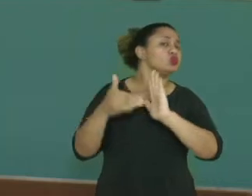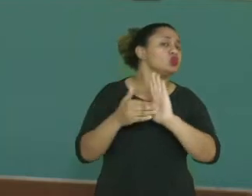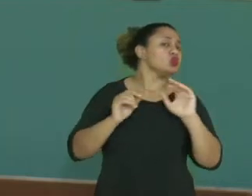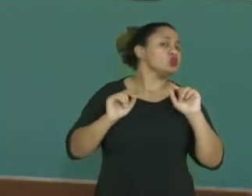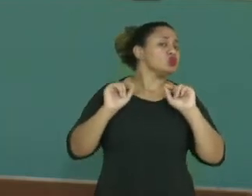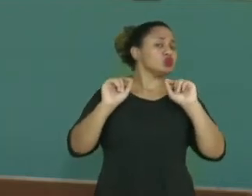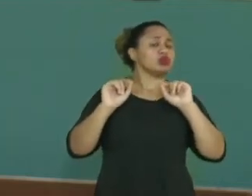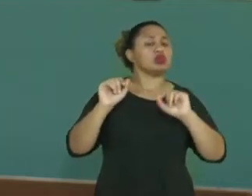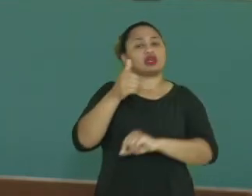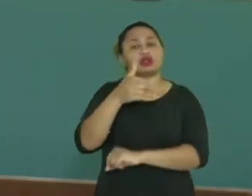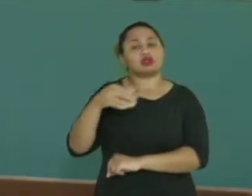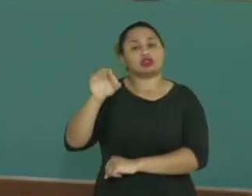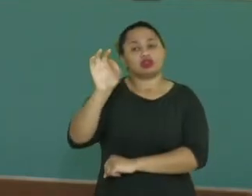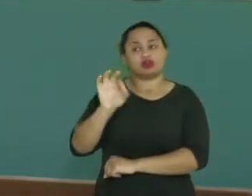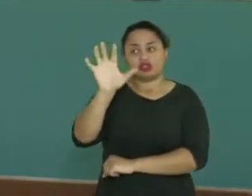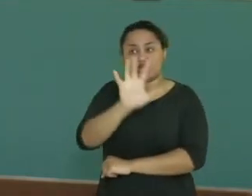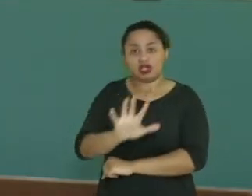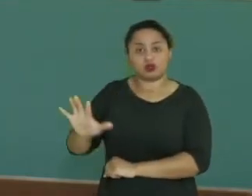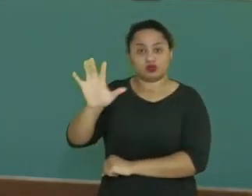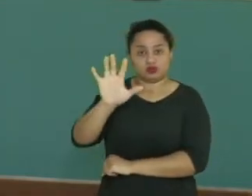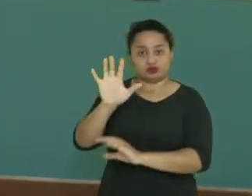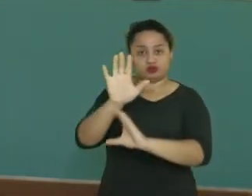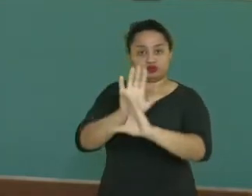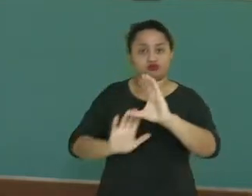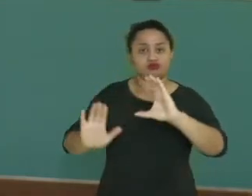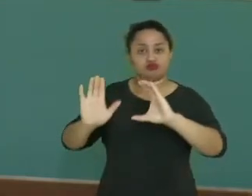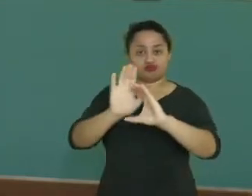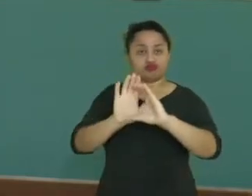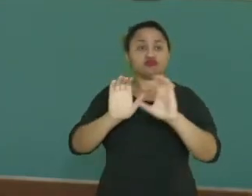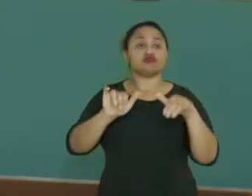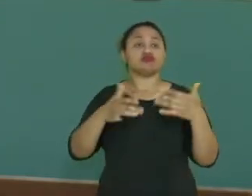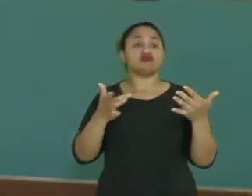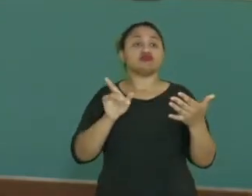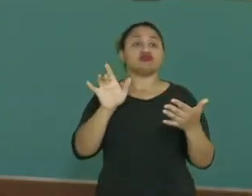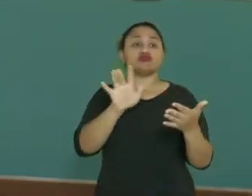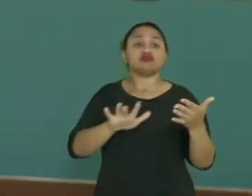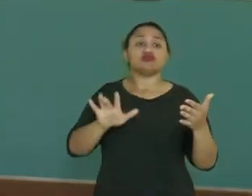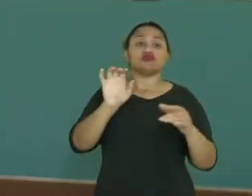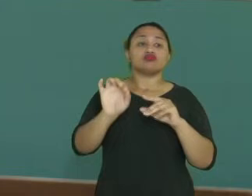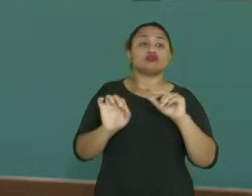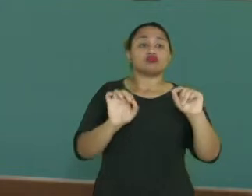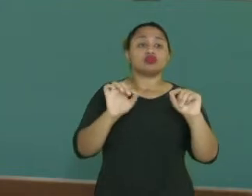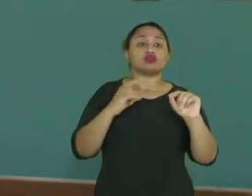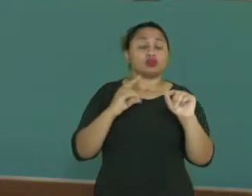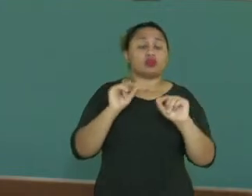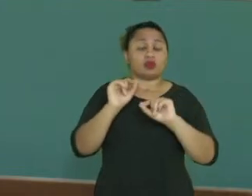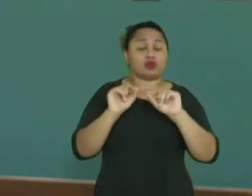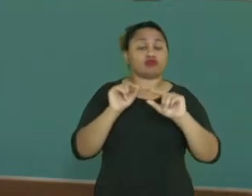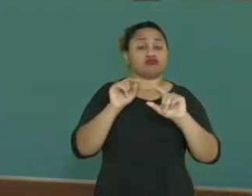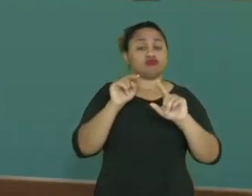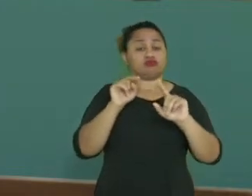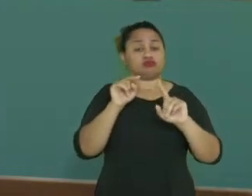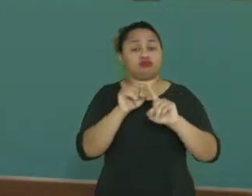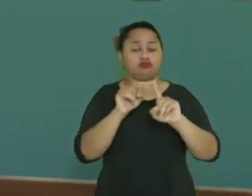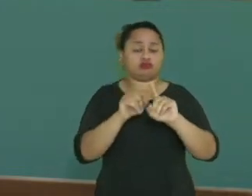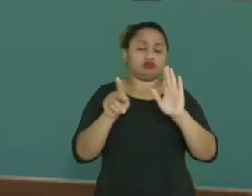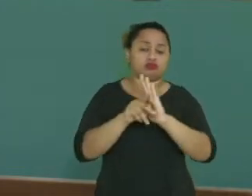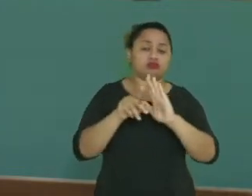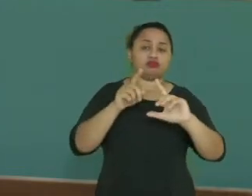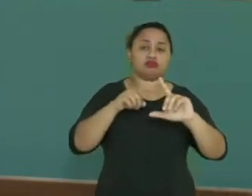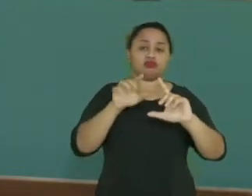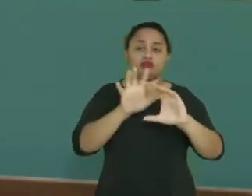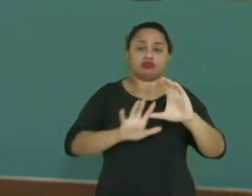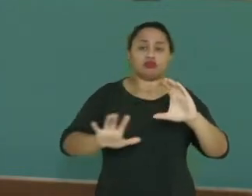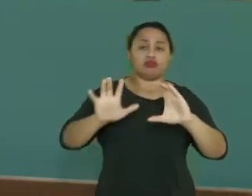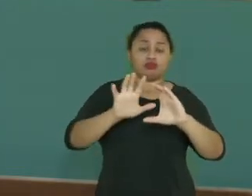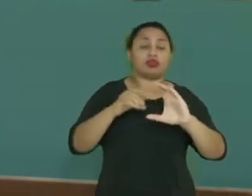né? Tá? Esse todo é o 100%, né? E ali nesse caso, ó, normalmente, nesse tipo de gráfico, é apresentada